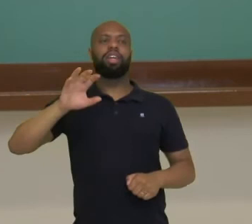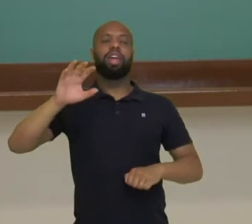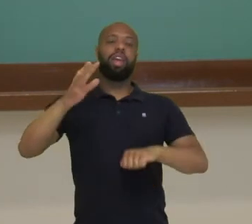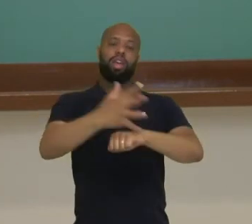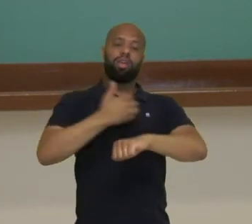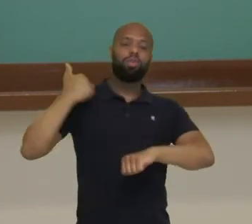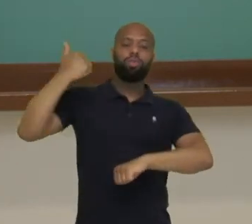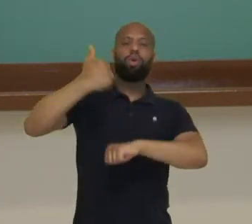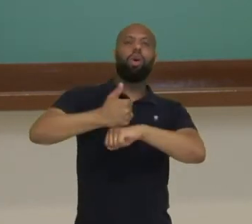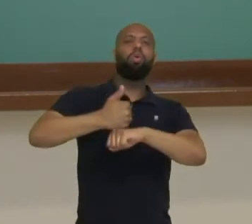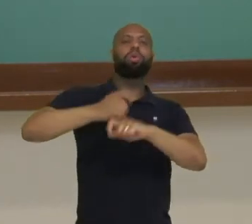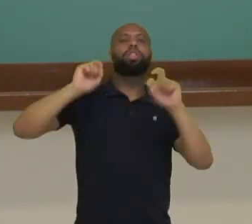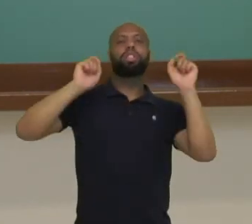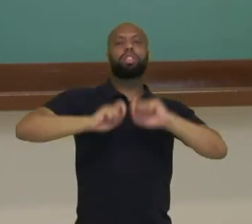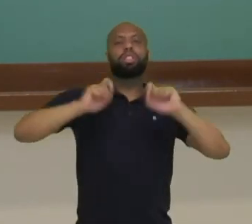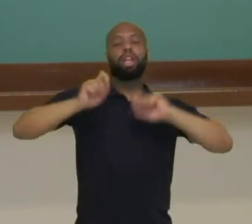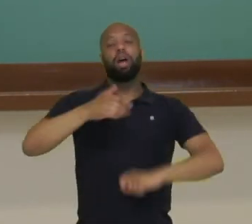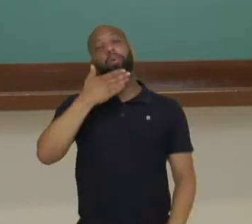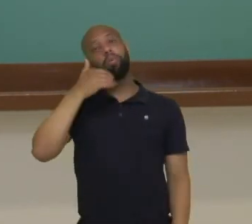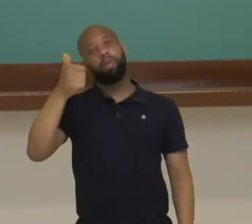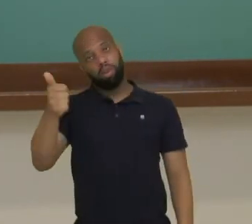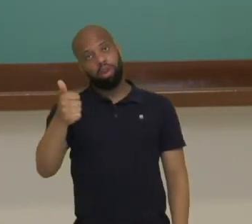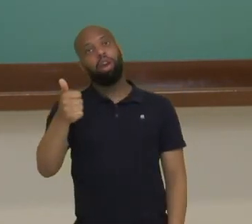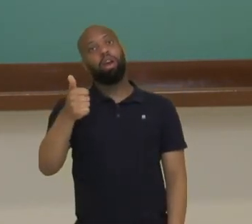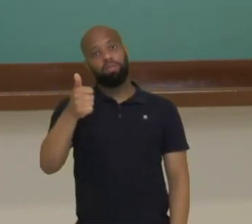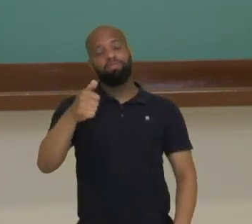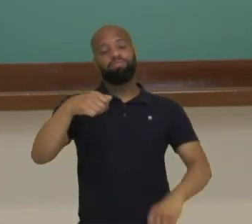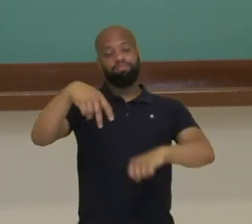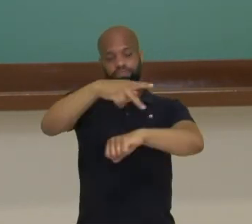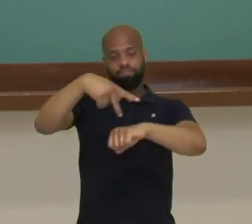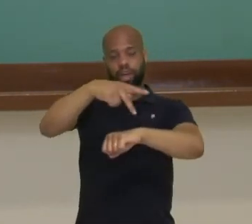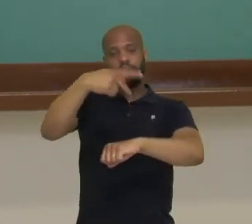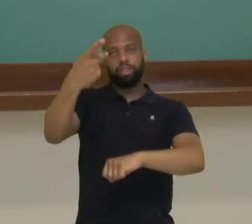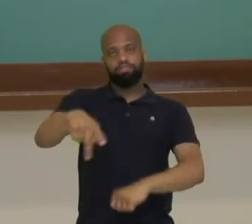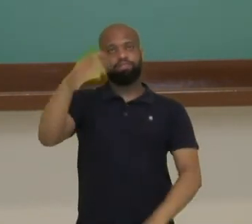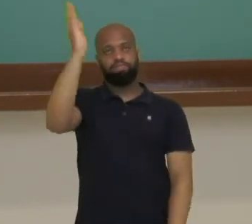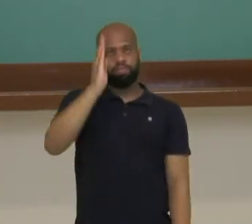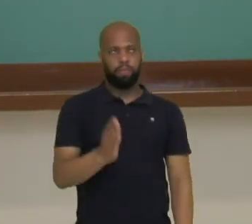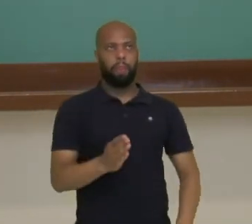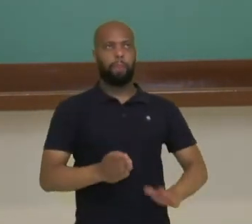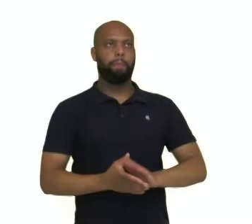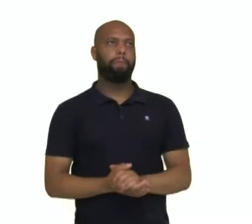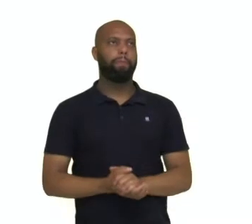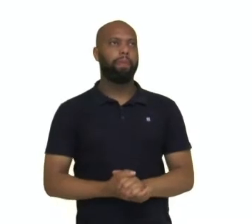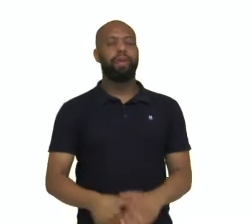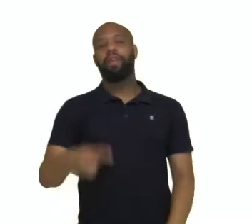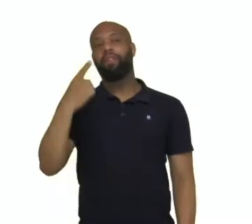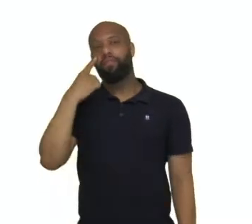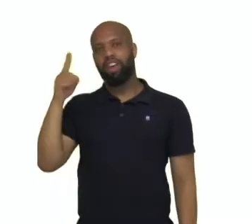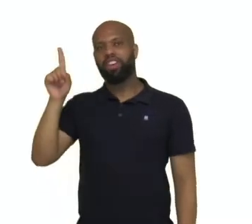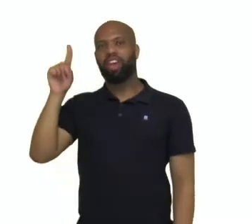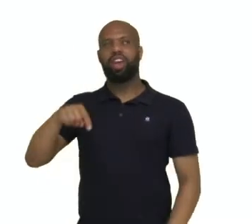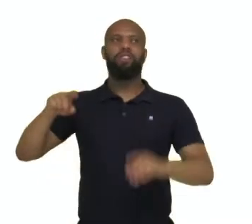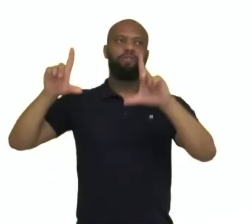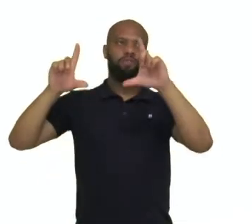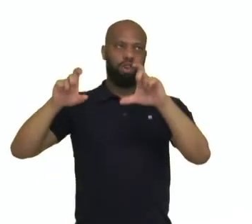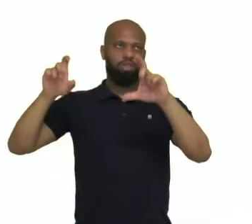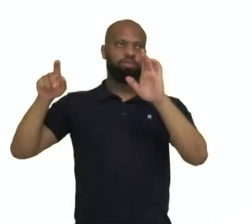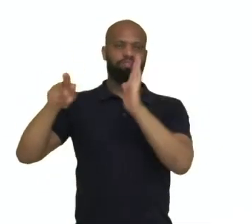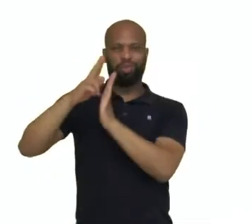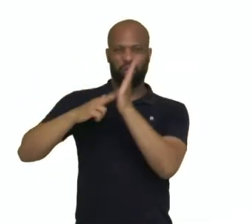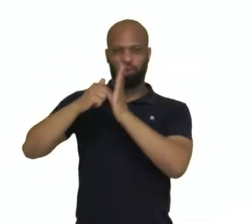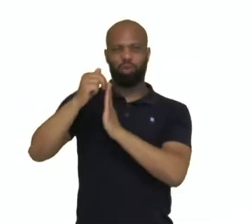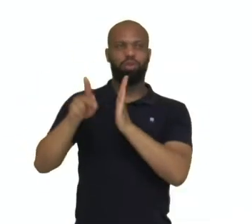golpe que poderia melhorar a nação brasileira. Bom, aqui a gente já tem uma imagem, né, já do imperador Dom